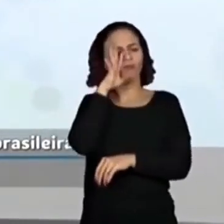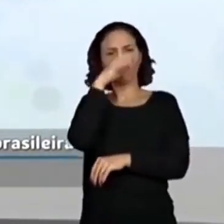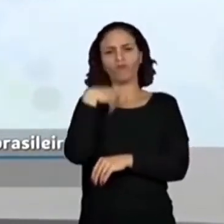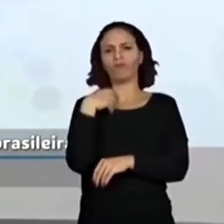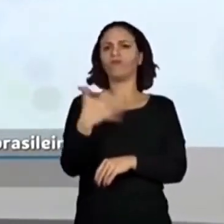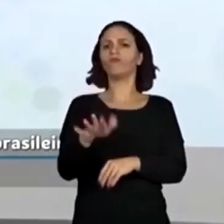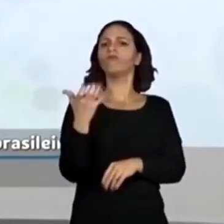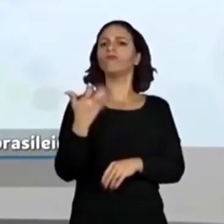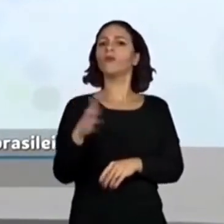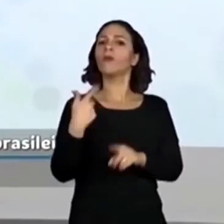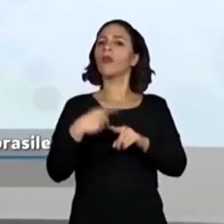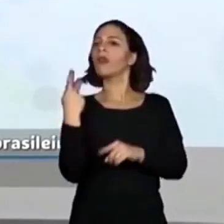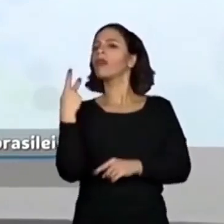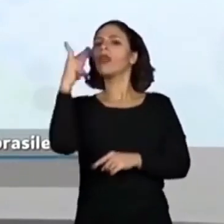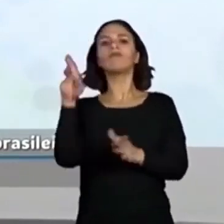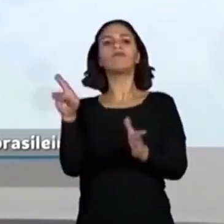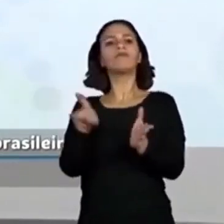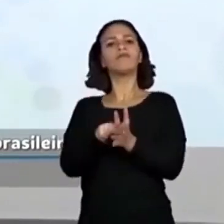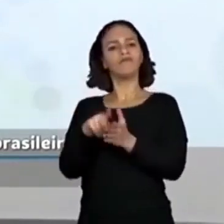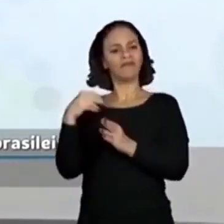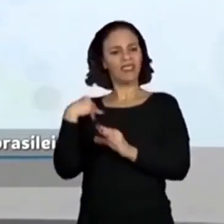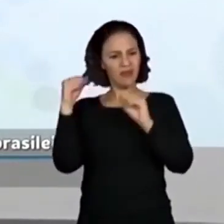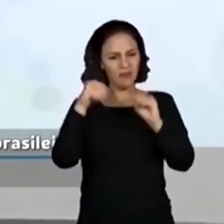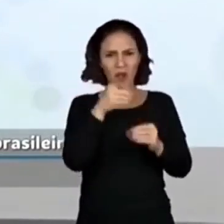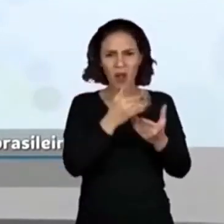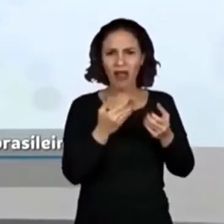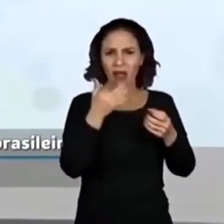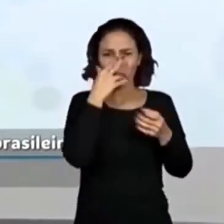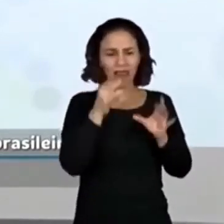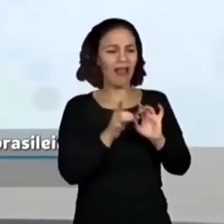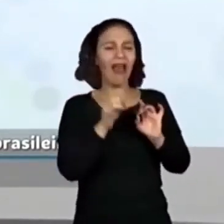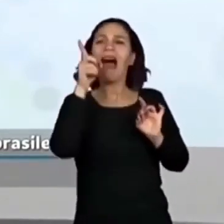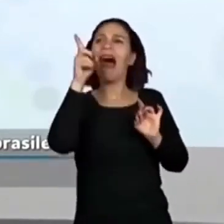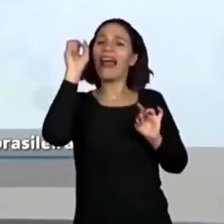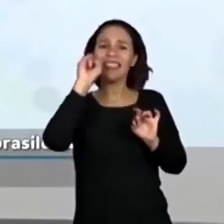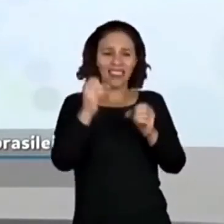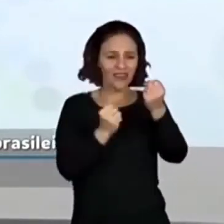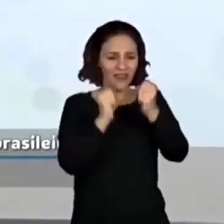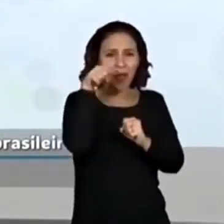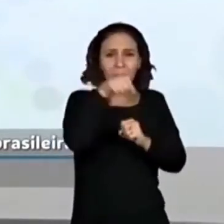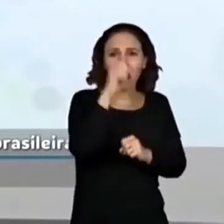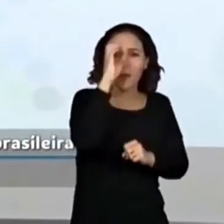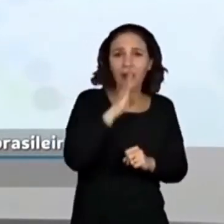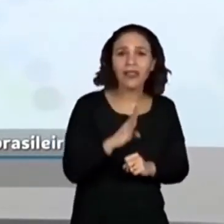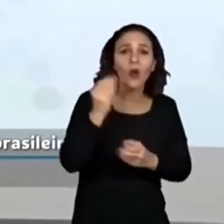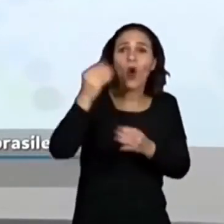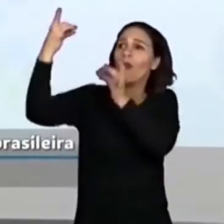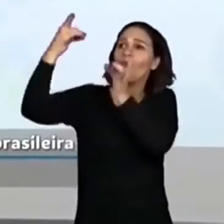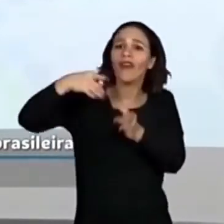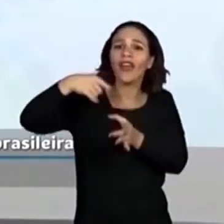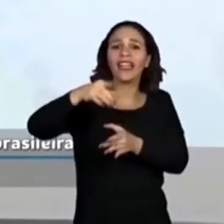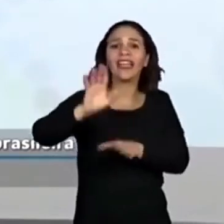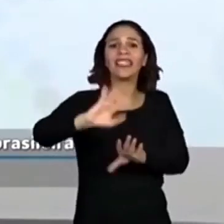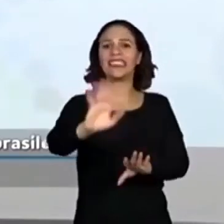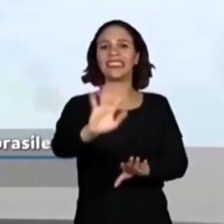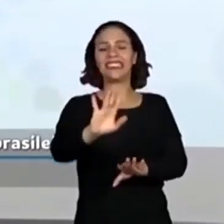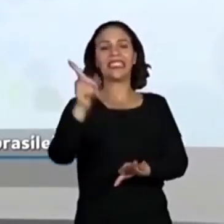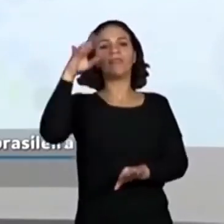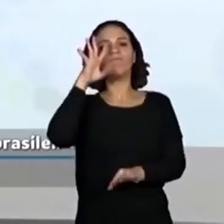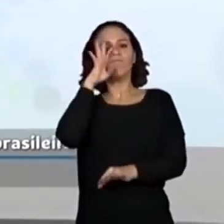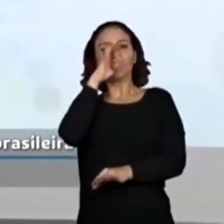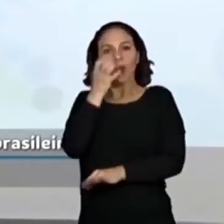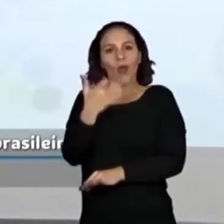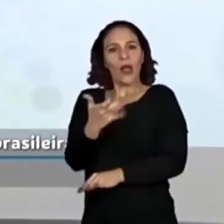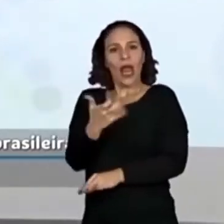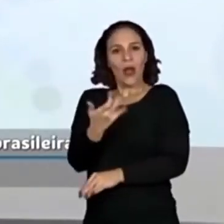porque era o produto deles e eles não queriam deixar de vender os produtos deles para o Brasil. Nesse meio